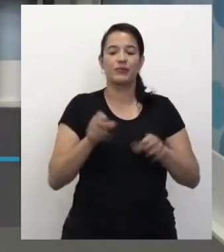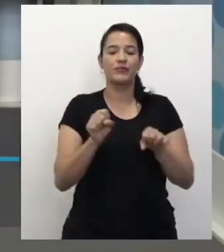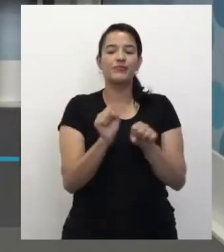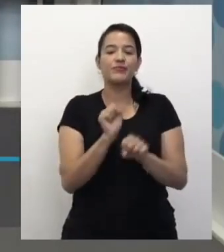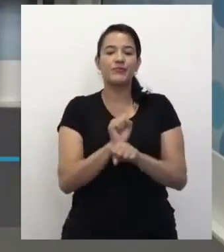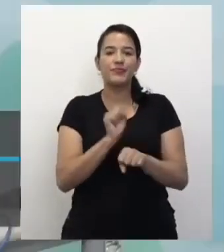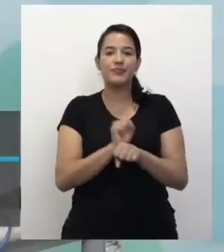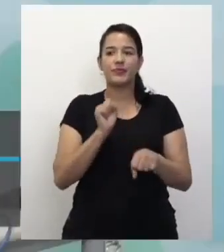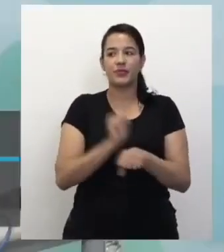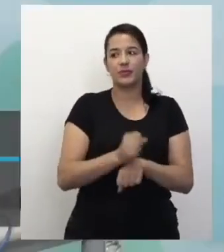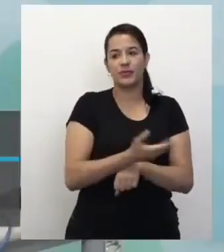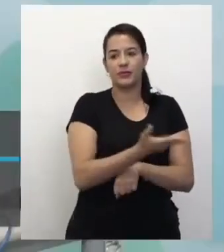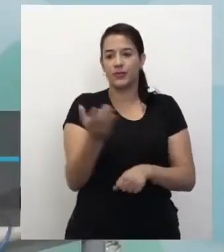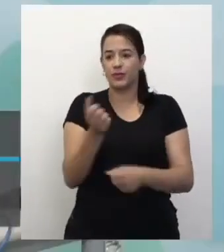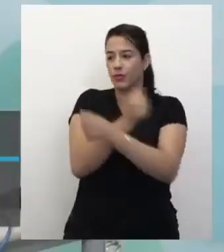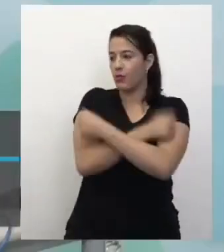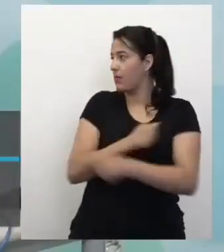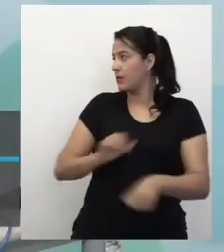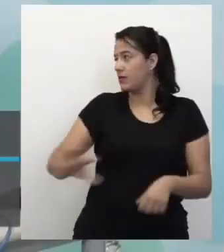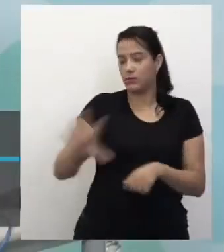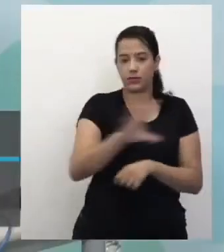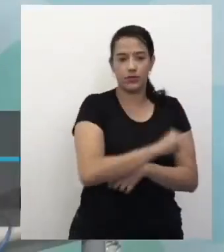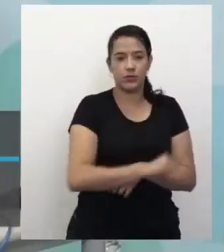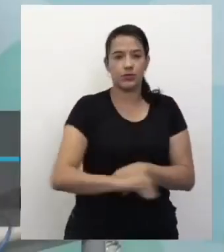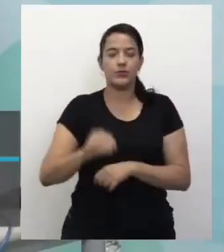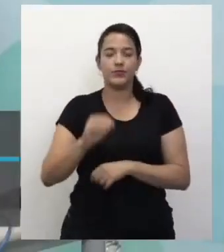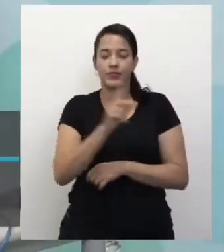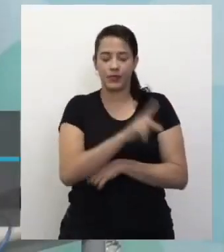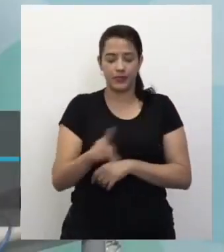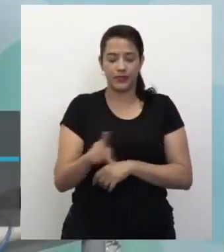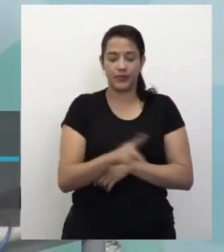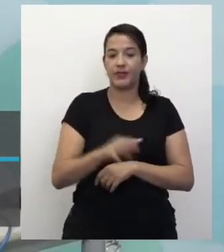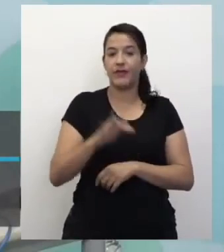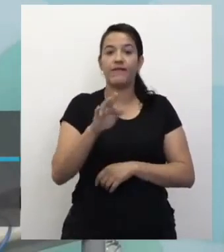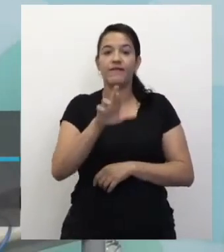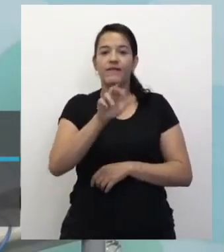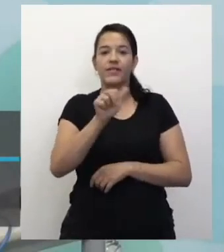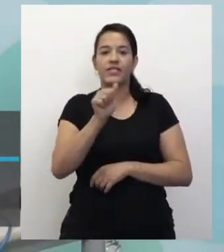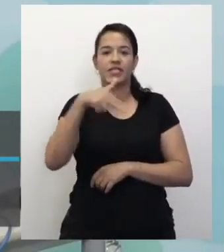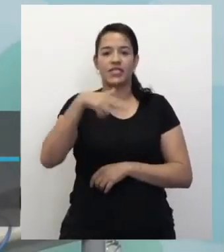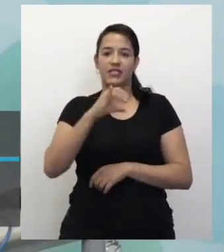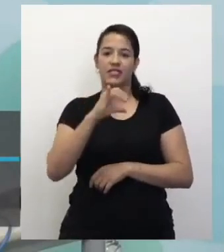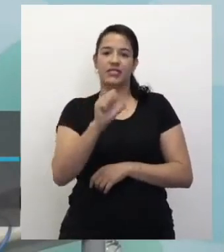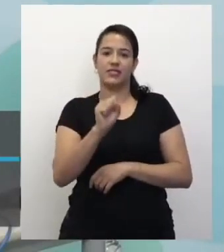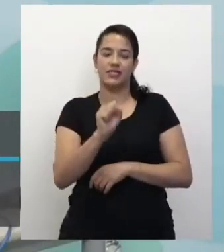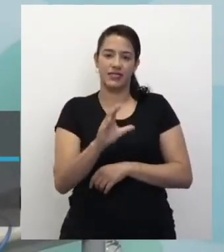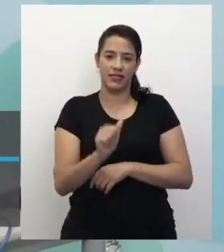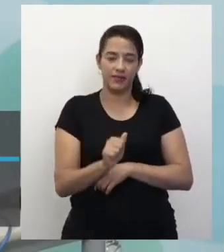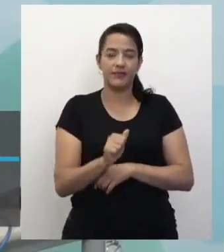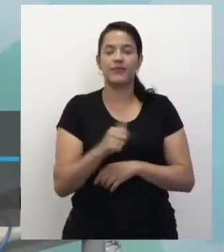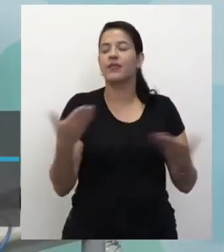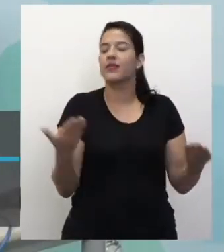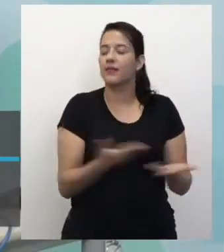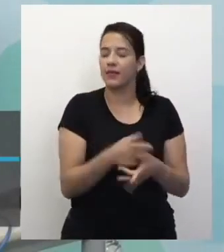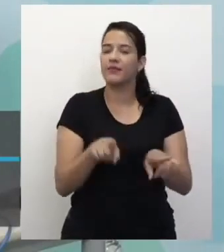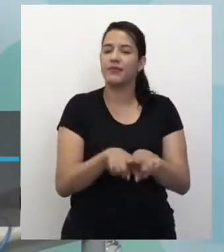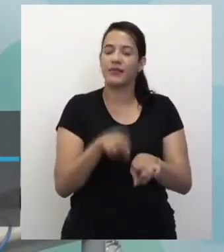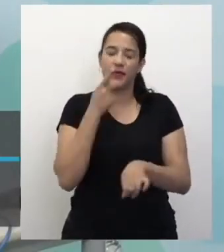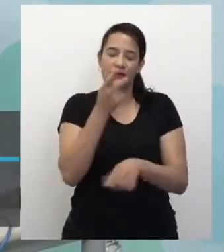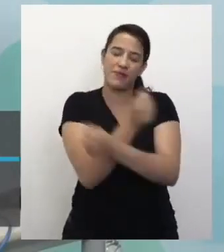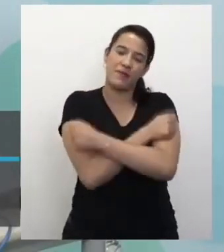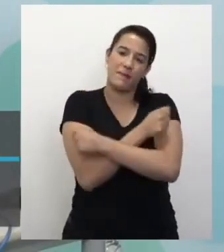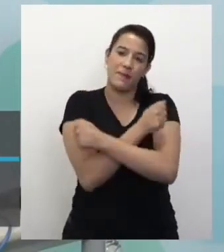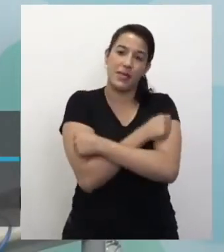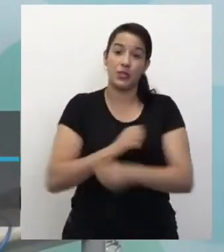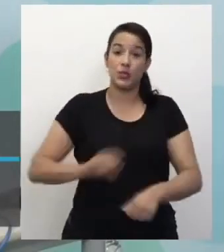mandar aí um abraço para a professora Francisca, né? Que está falando, estou aqui, eu também estou aqui, Francisca. Um abraço para você e, como sempre, aí a